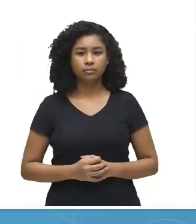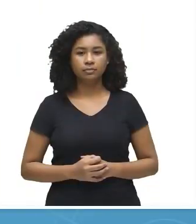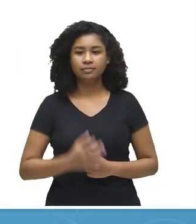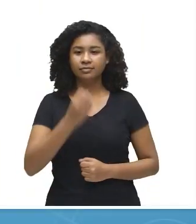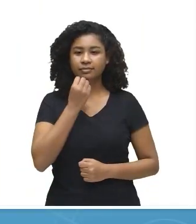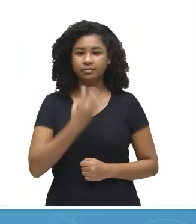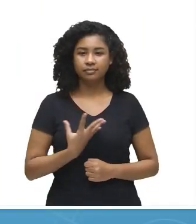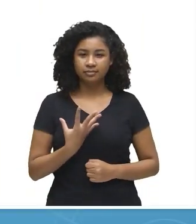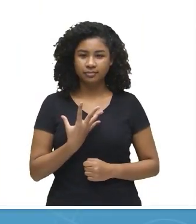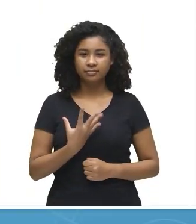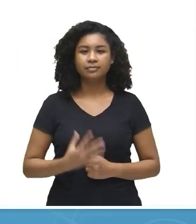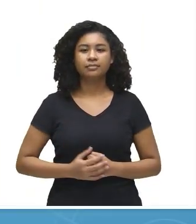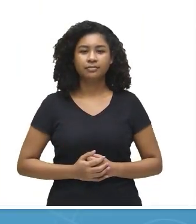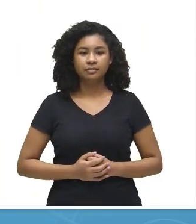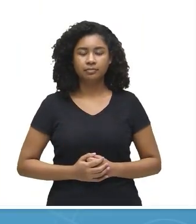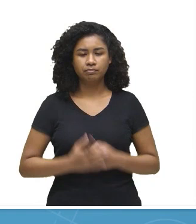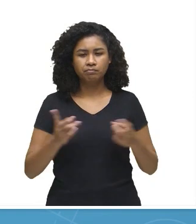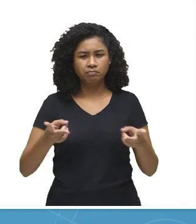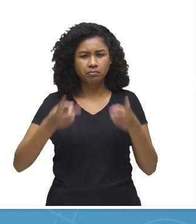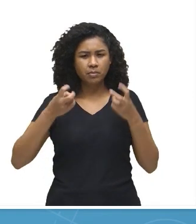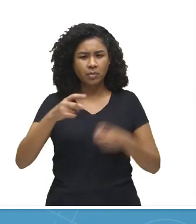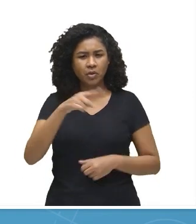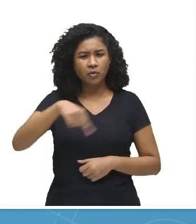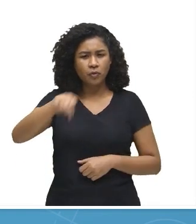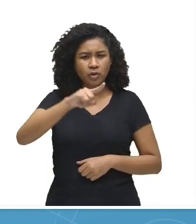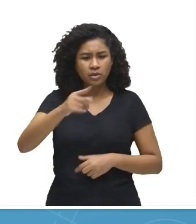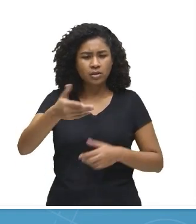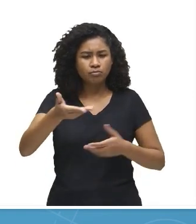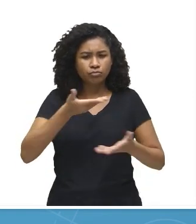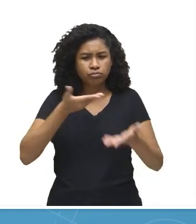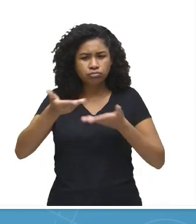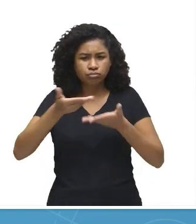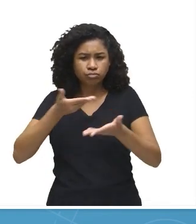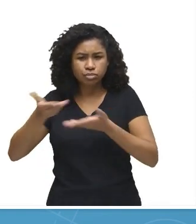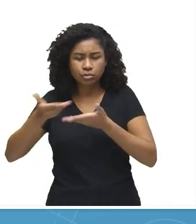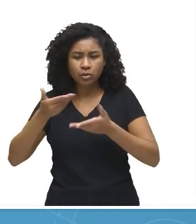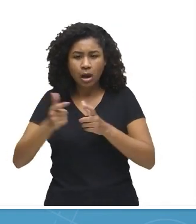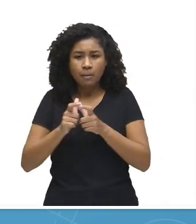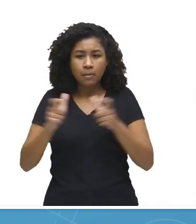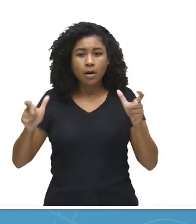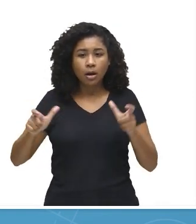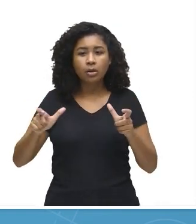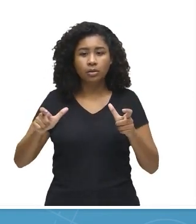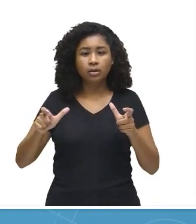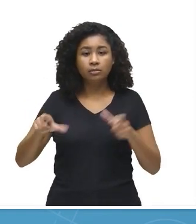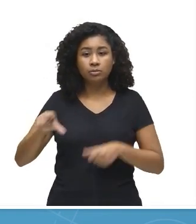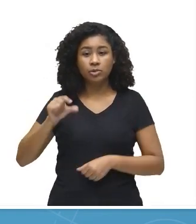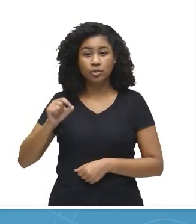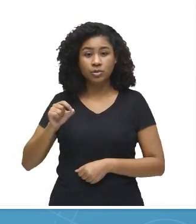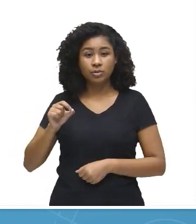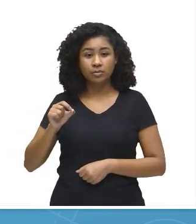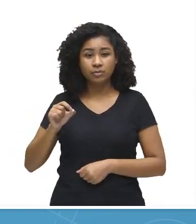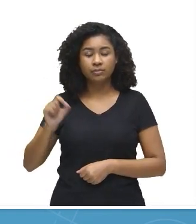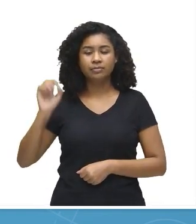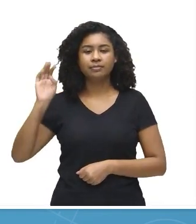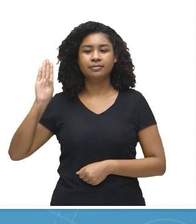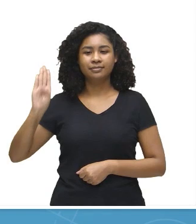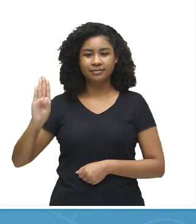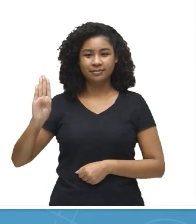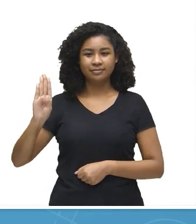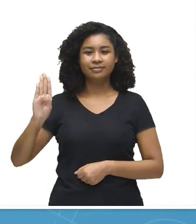Muito bem, turmas, eu vi aqui que vocês responderam no chat. A maioria dos alunos respondeu a letra